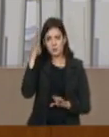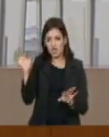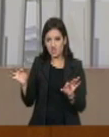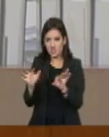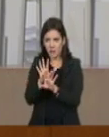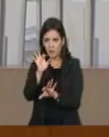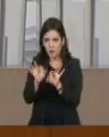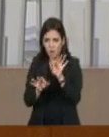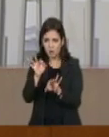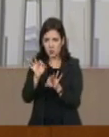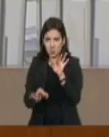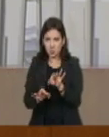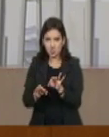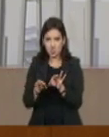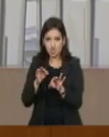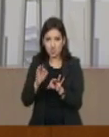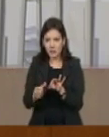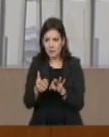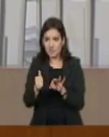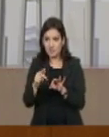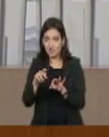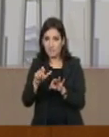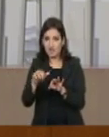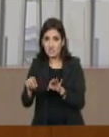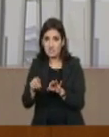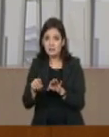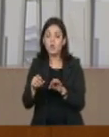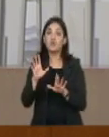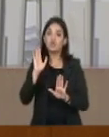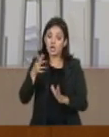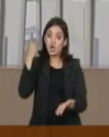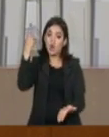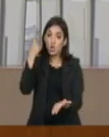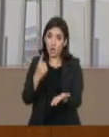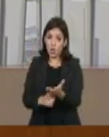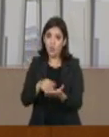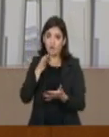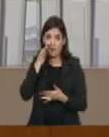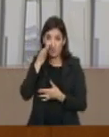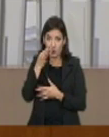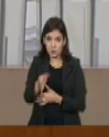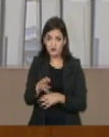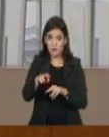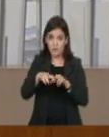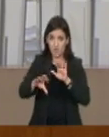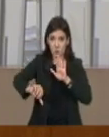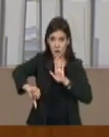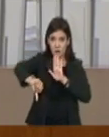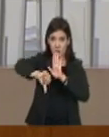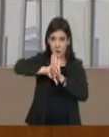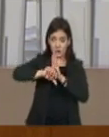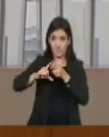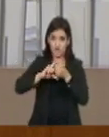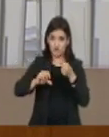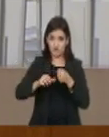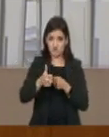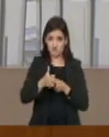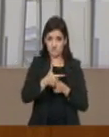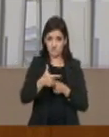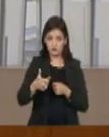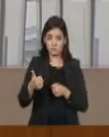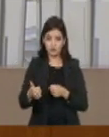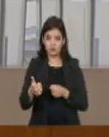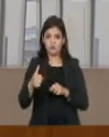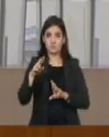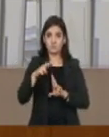da apelação, que confirmou a condenação pela prática do crime do artigo 121, parágrafo 2º, inciso 1,